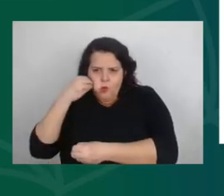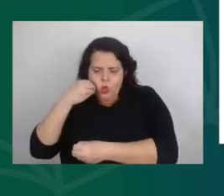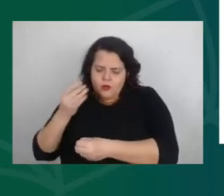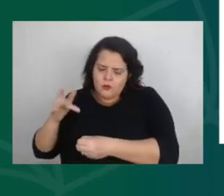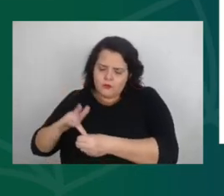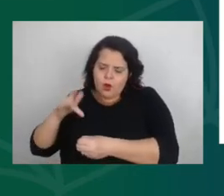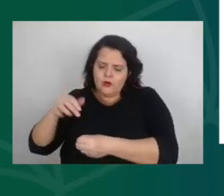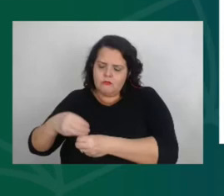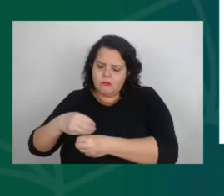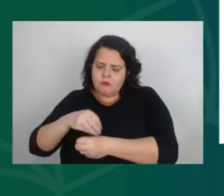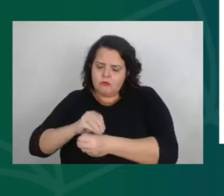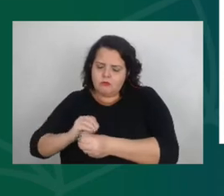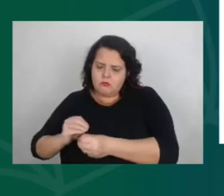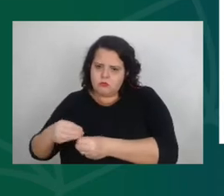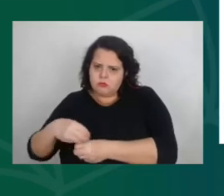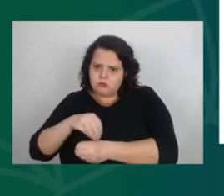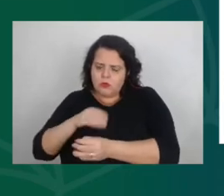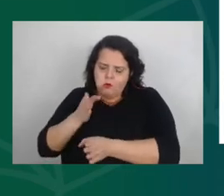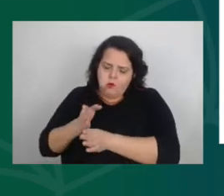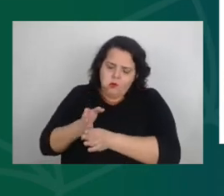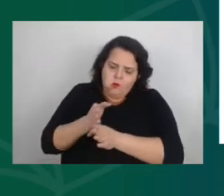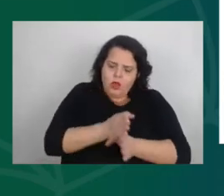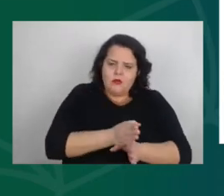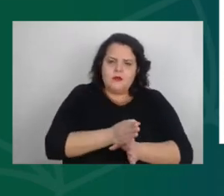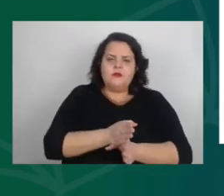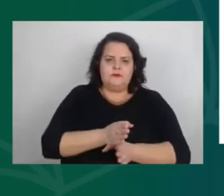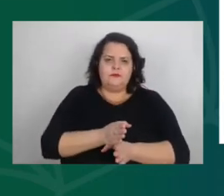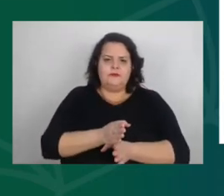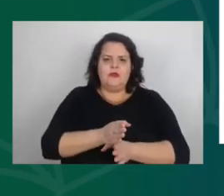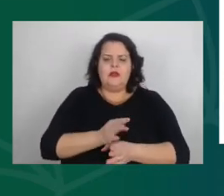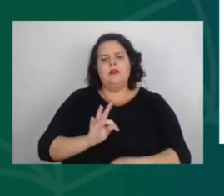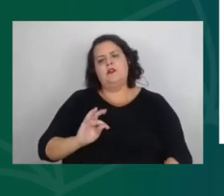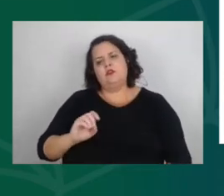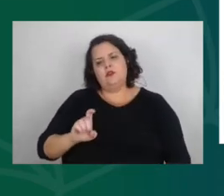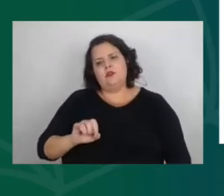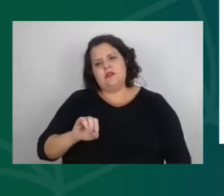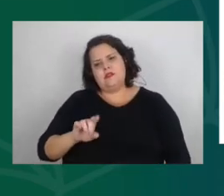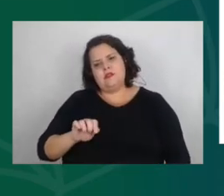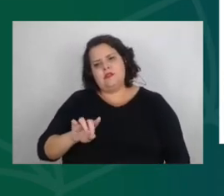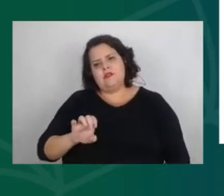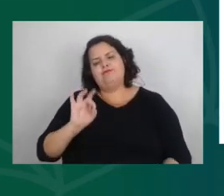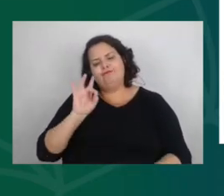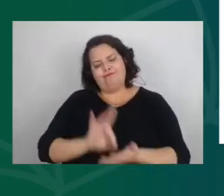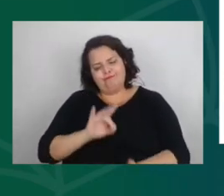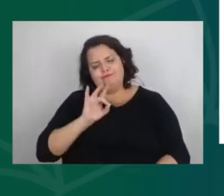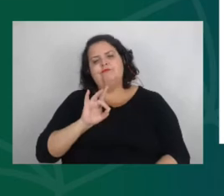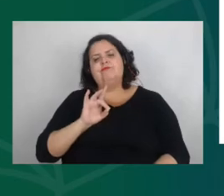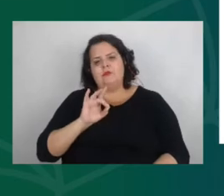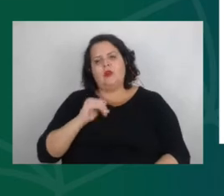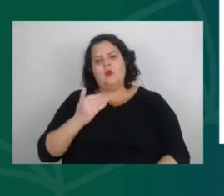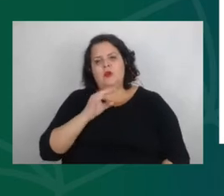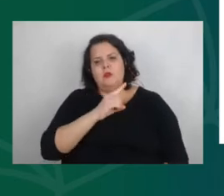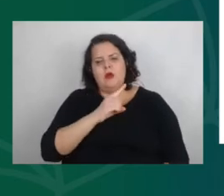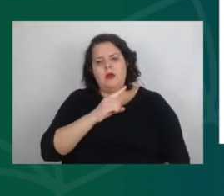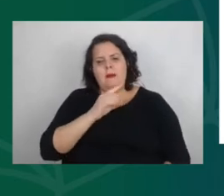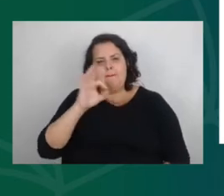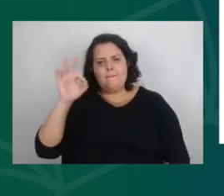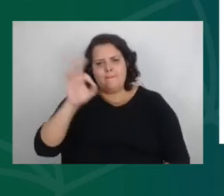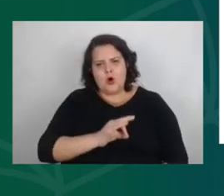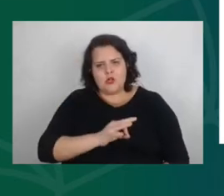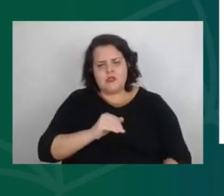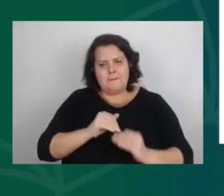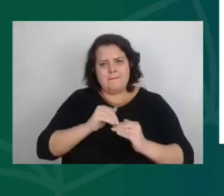citotoxicidade. Tentamos estabelecer uma curva dose-resposta, e realmente nas doses mais elevadas, nas concentrações mais elevadas